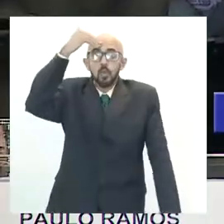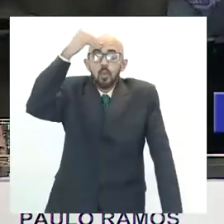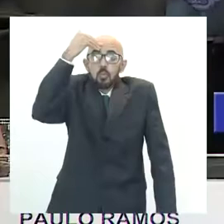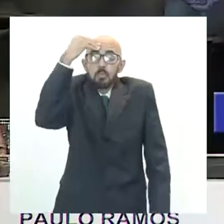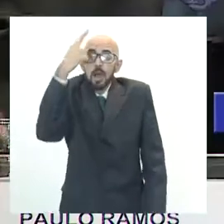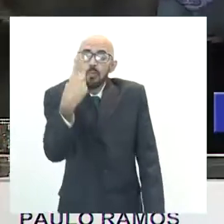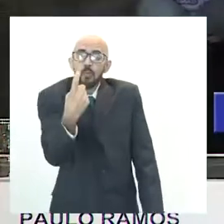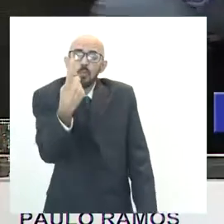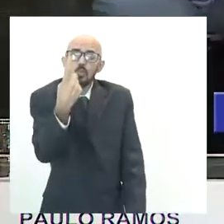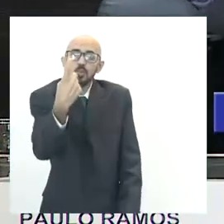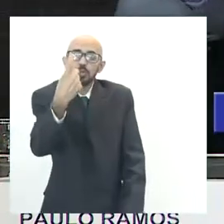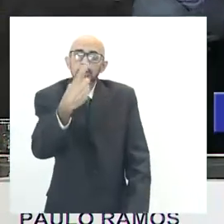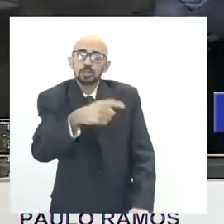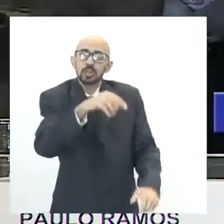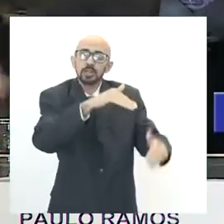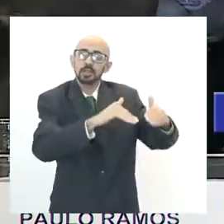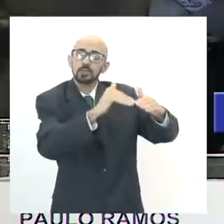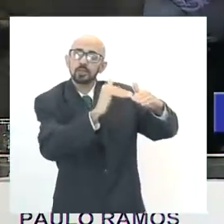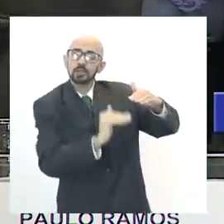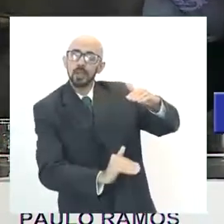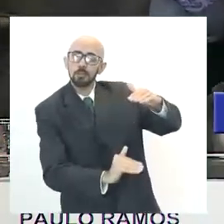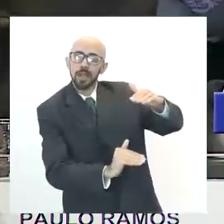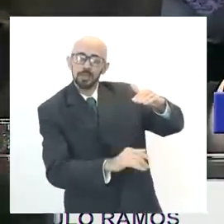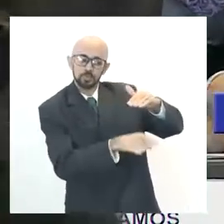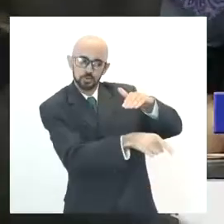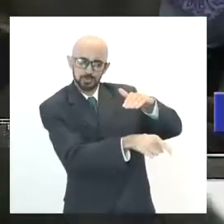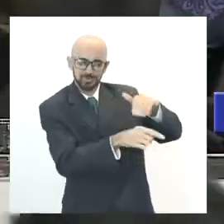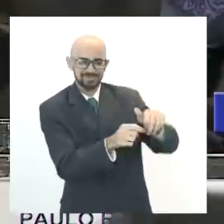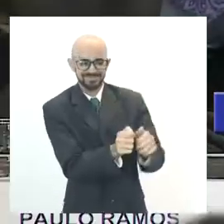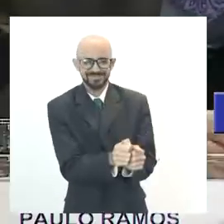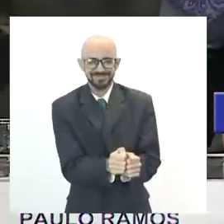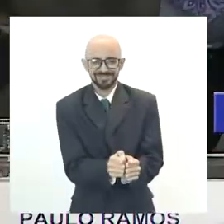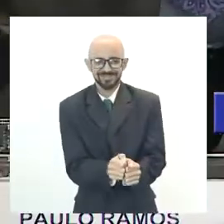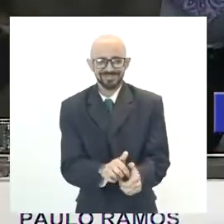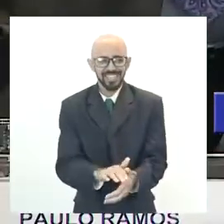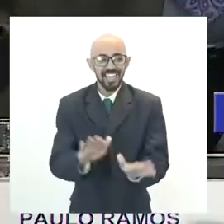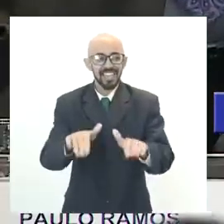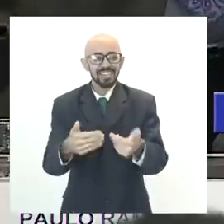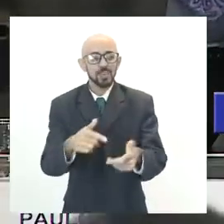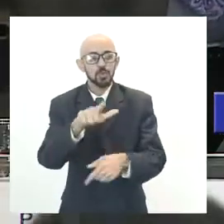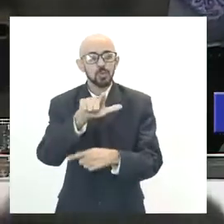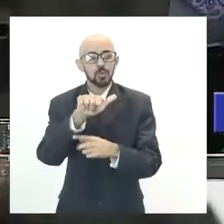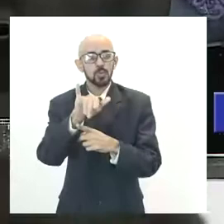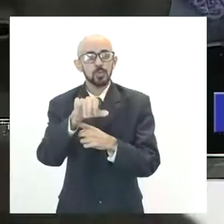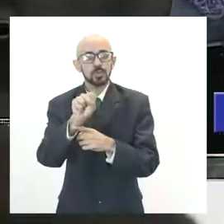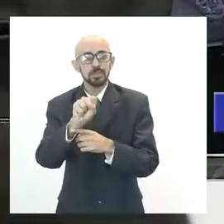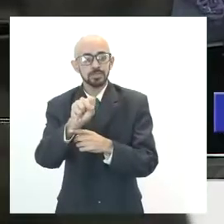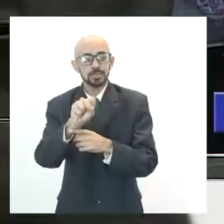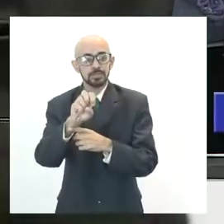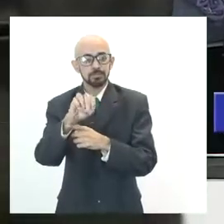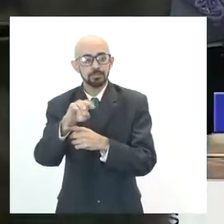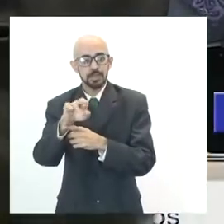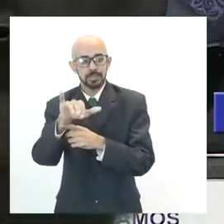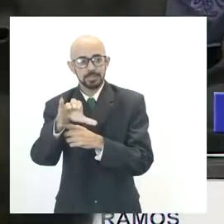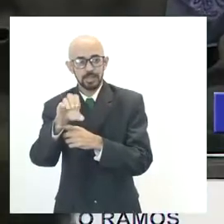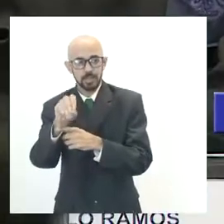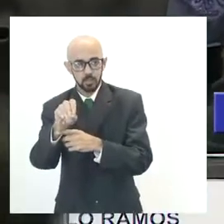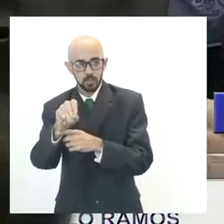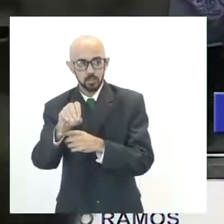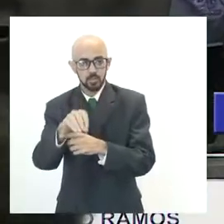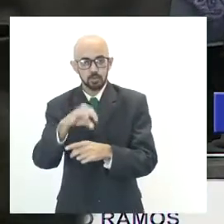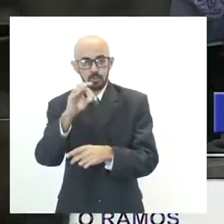e exclusiva do Senhor de lá ó o Luiz Marcelo Sindicato dos Servidores do Tribunal de